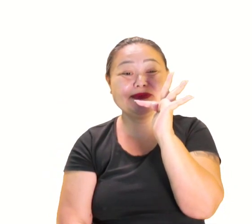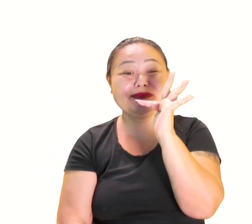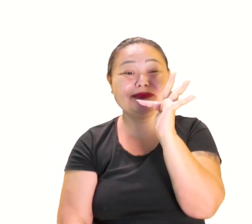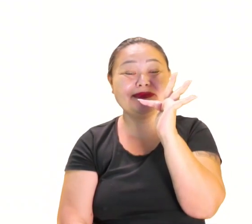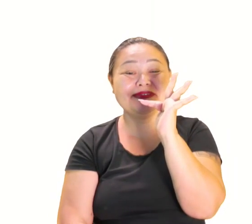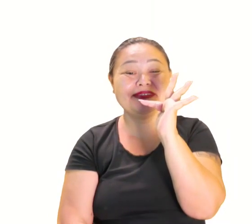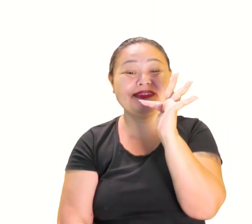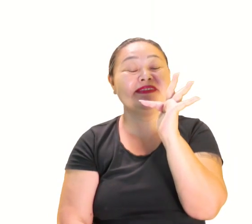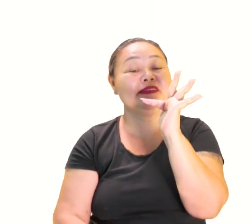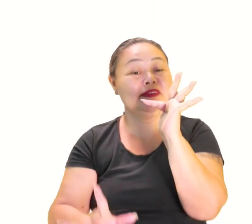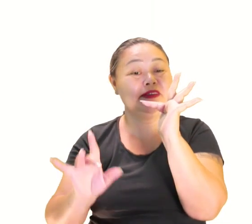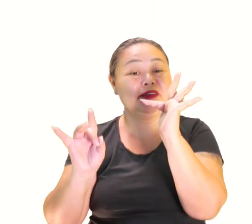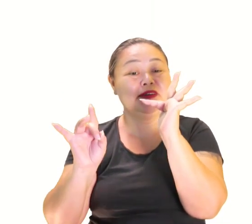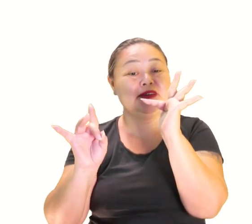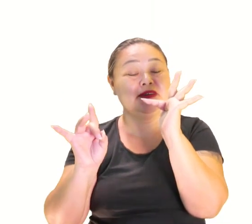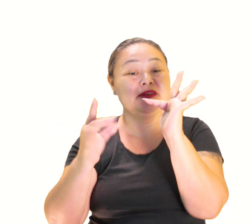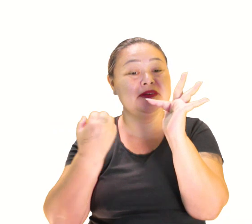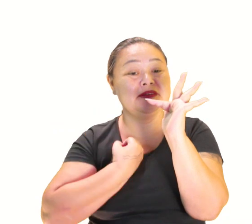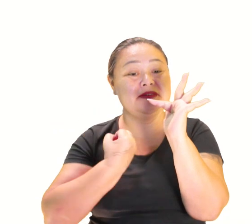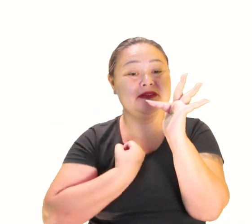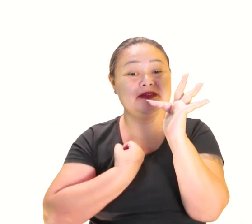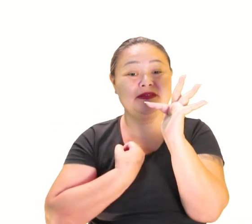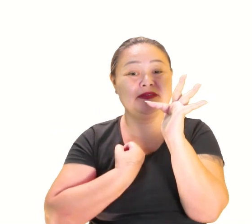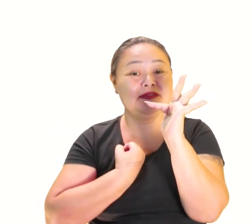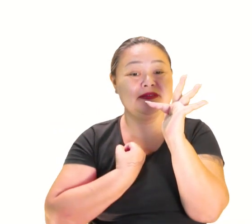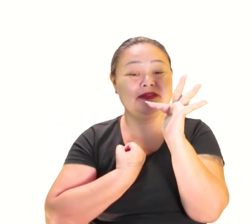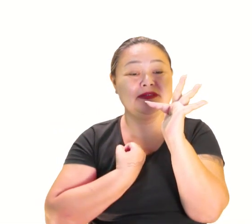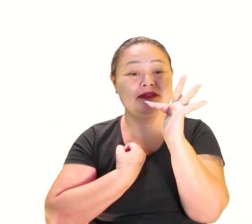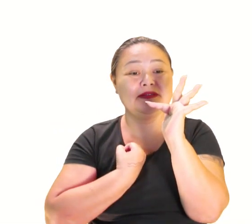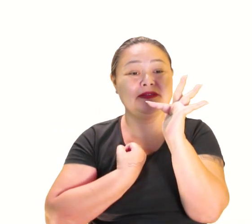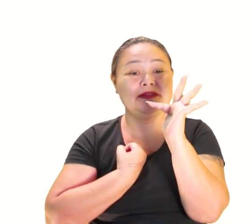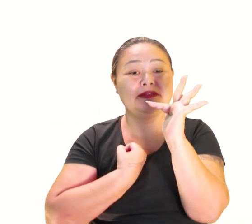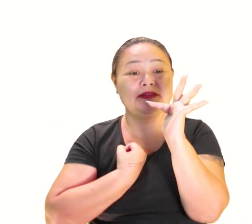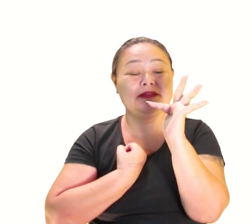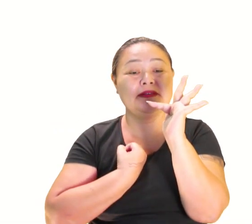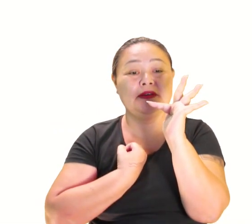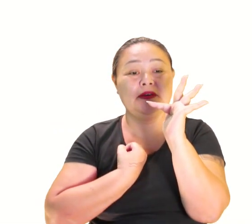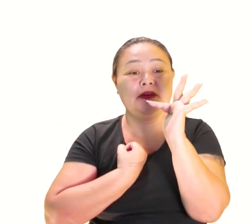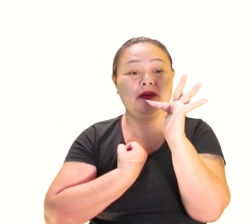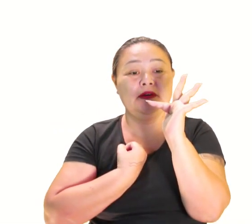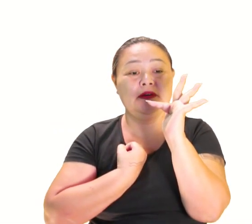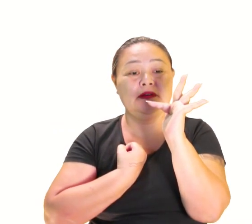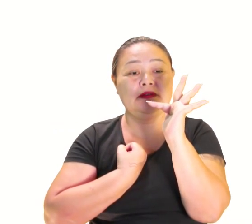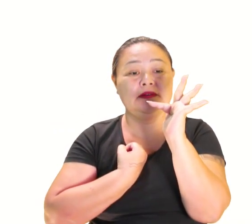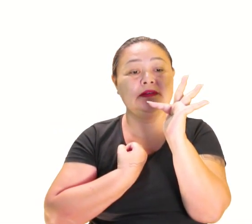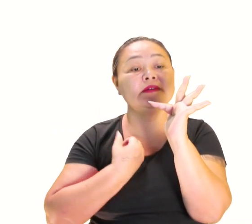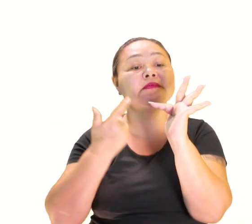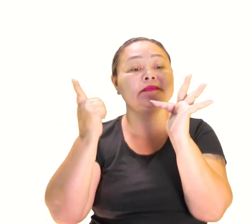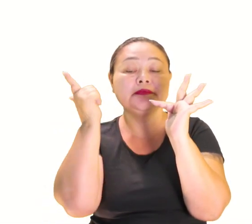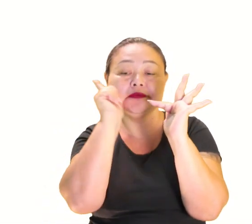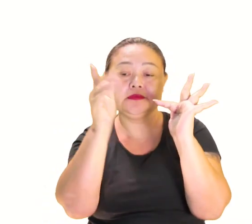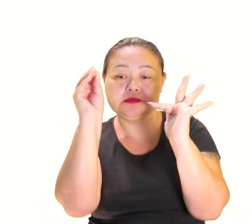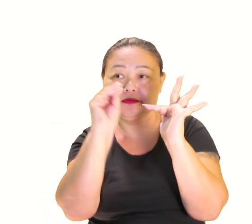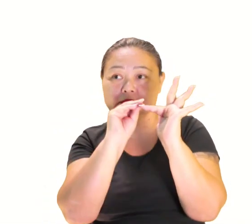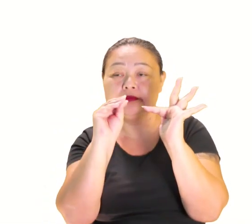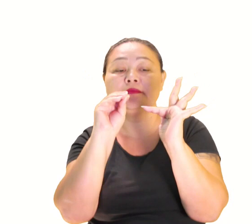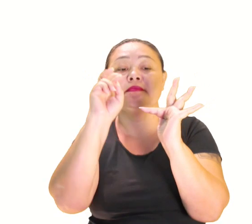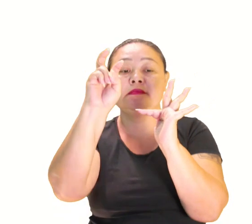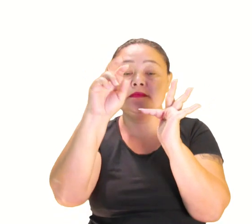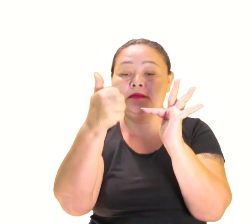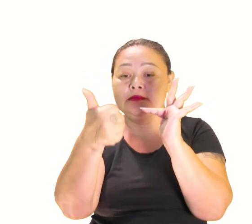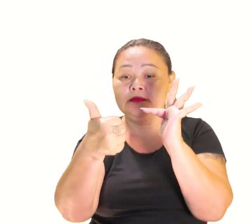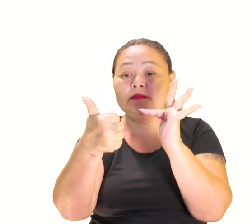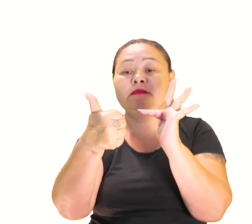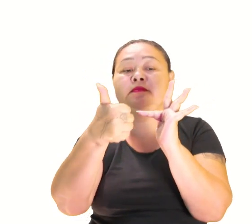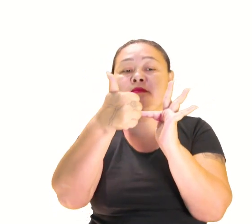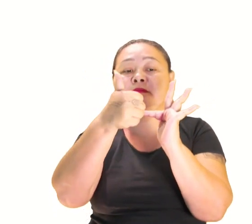Então, a gente viu que... Cadê os nossos valores? Não vieram para cá, né? Não. Vamos lá. Então, vamos pegar esses três aqui, por exemplo, que a gente já consegue traçar, 5, né? 1 e 1 quinto.